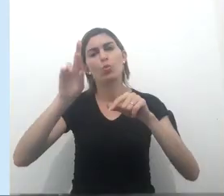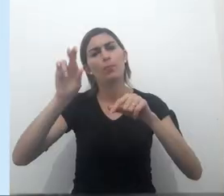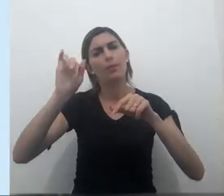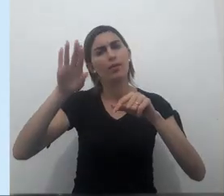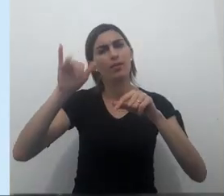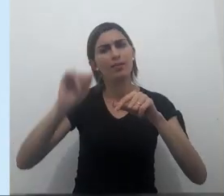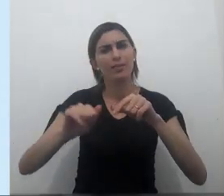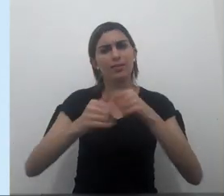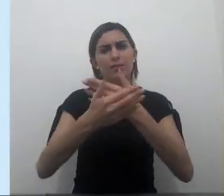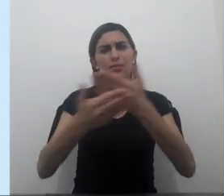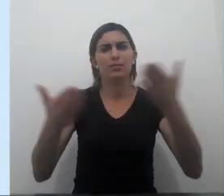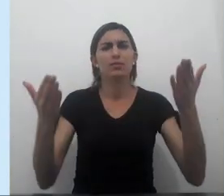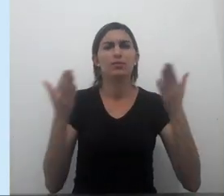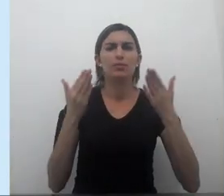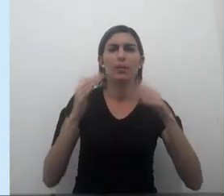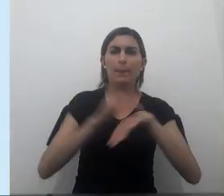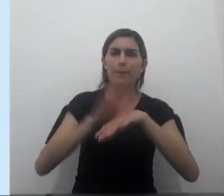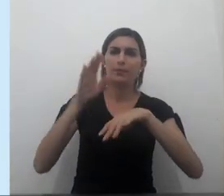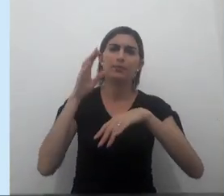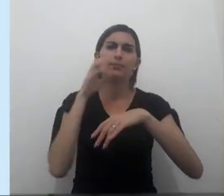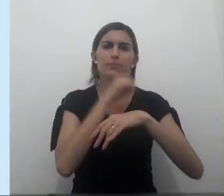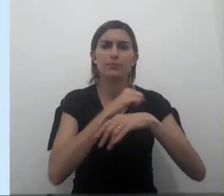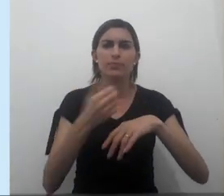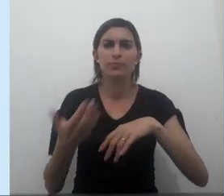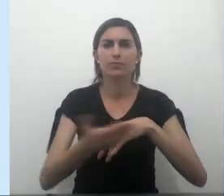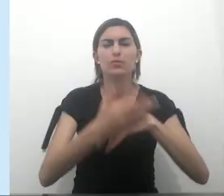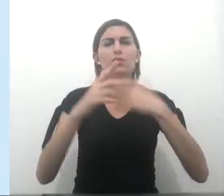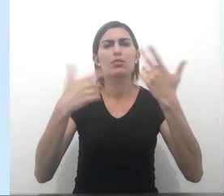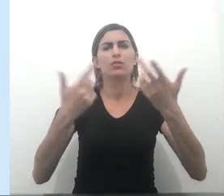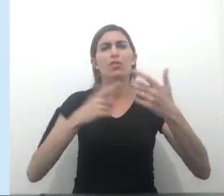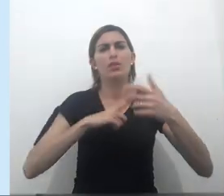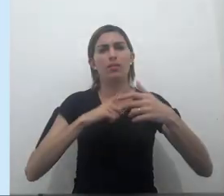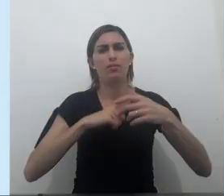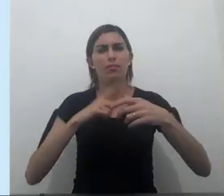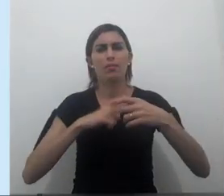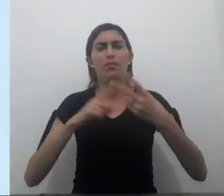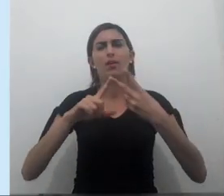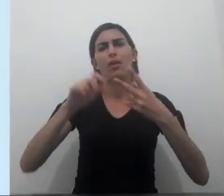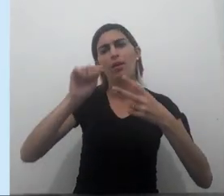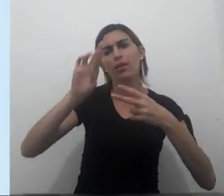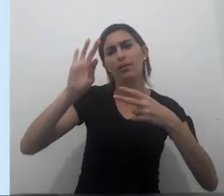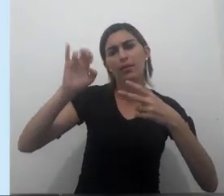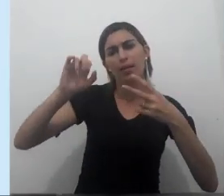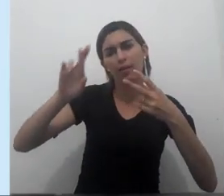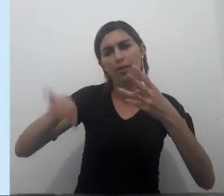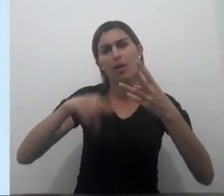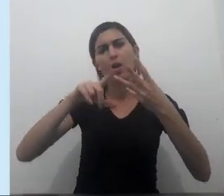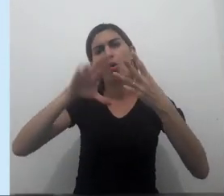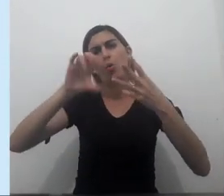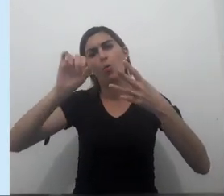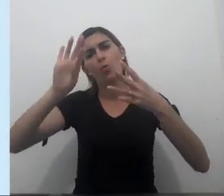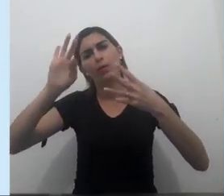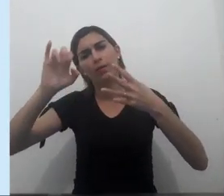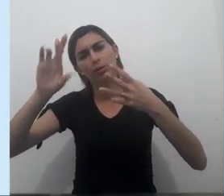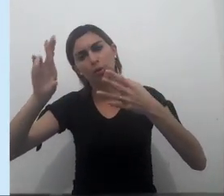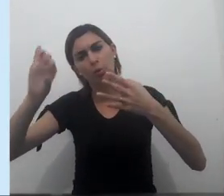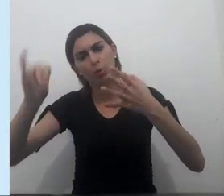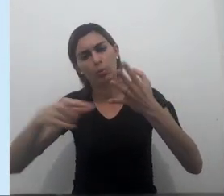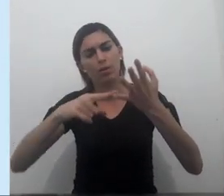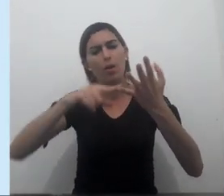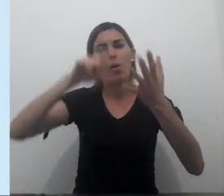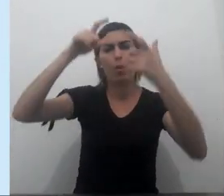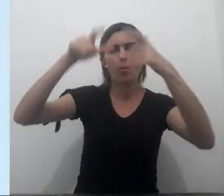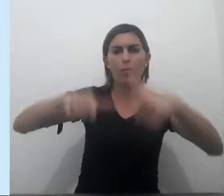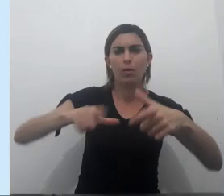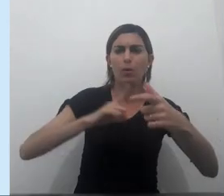vias urbanas, né, que são vias de trânsitos mais rápidos, tá? Então a gente vai ter também via arterial, via coletora, via local.